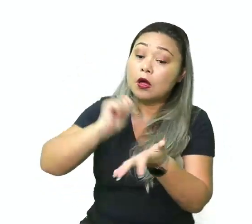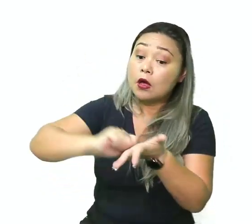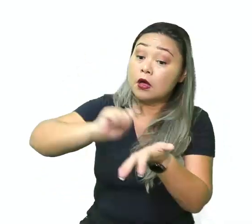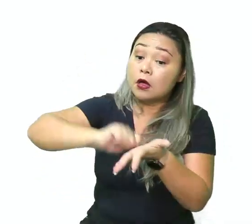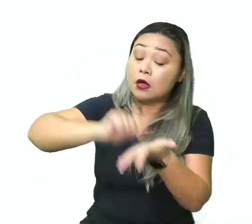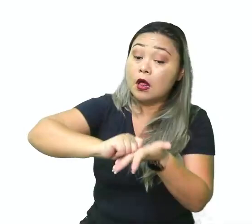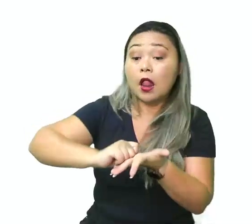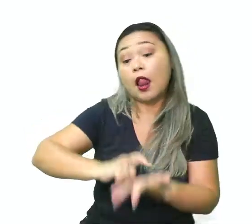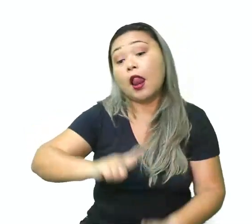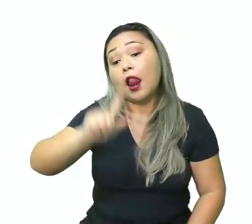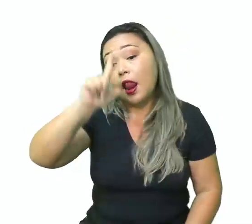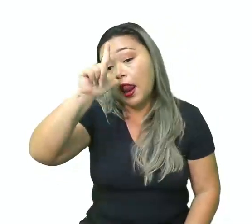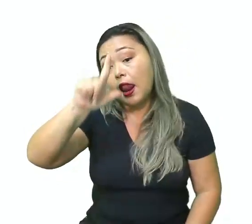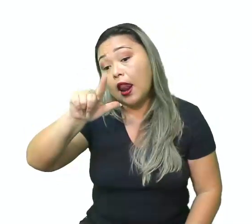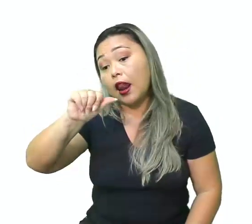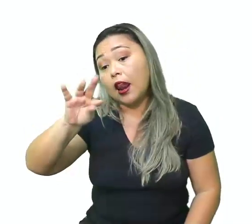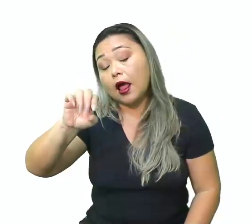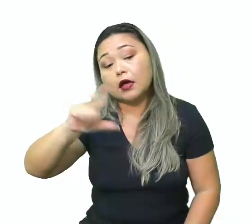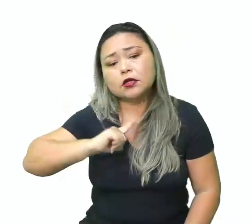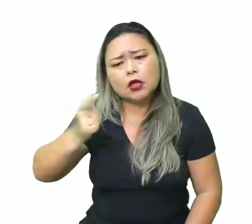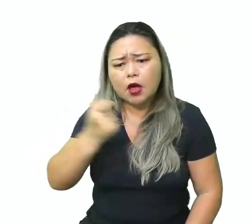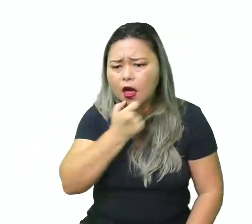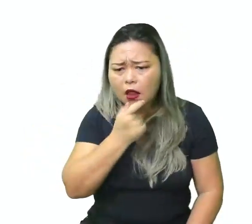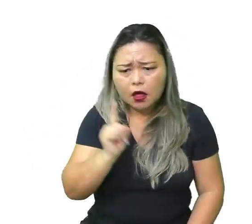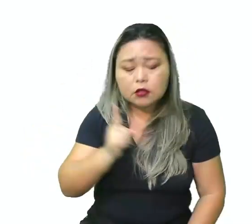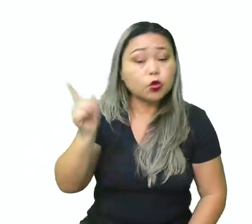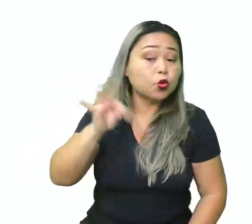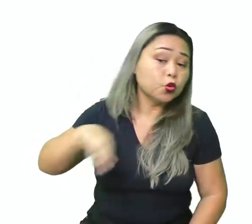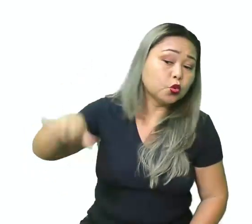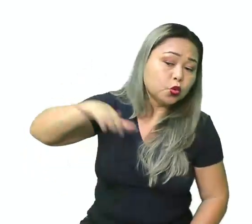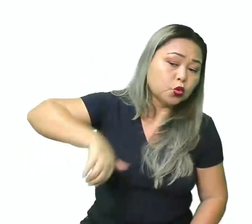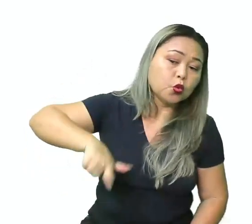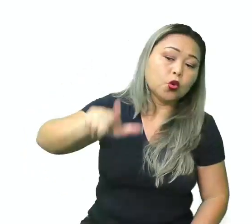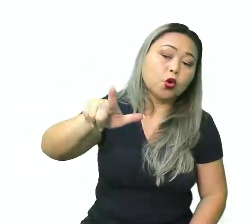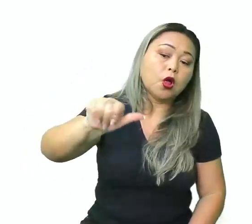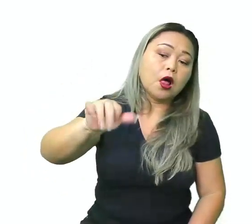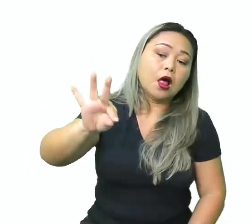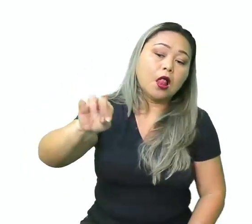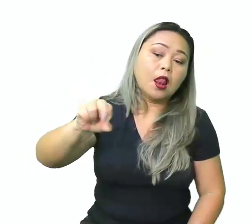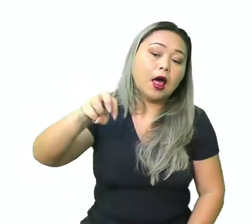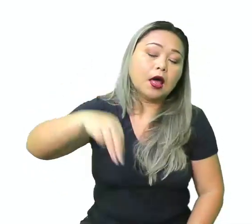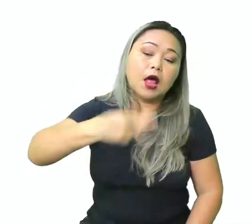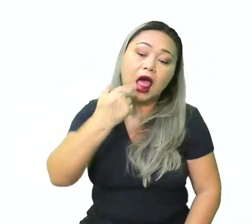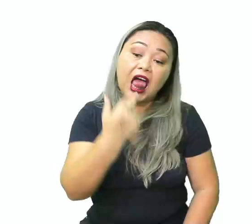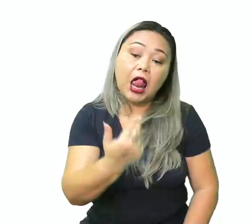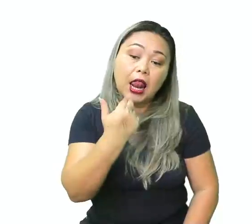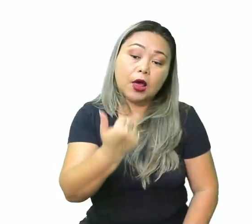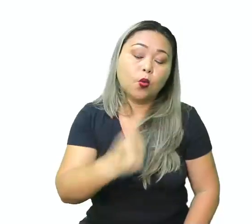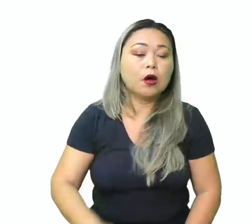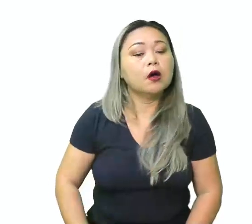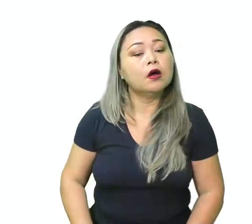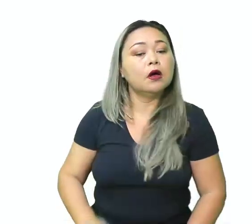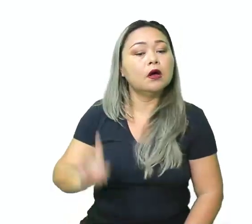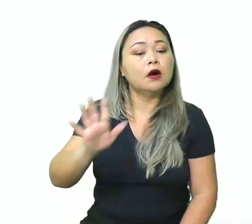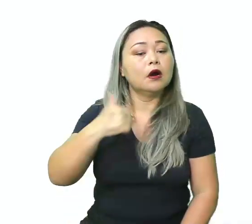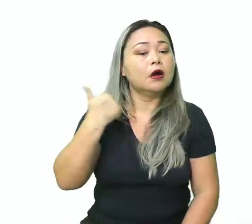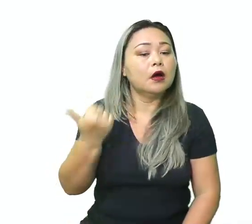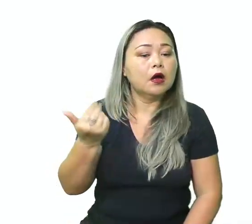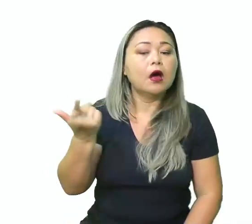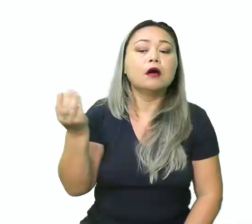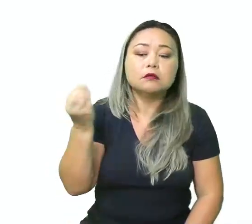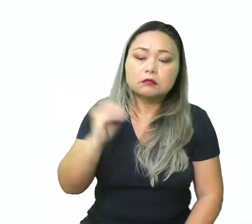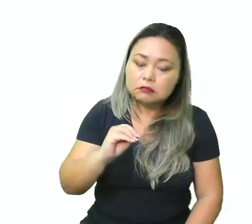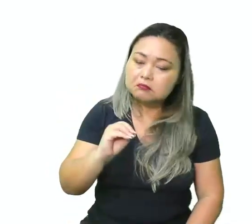escrito em latim. Tem algum escrito em inglês? Não, todos estão em latim, então está obedecendo. Tem 2 nomes, tem aí o nome escrito